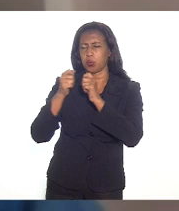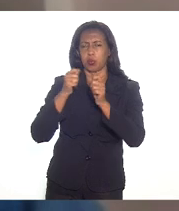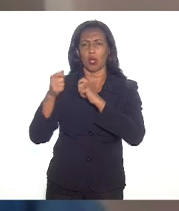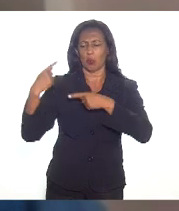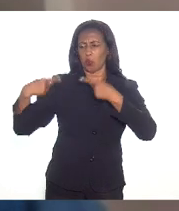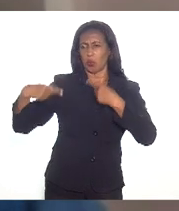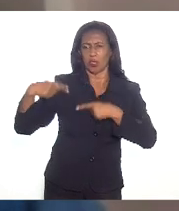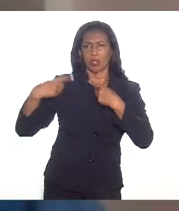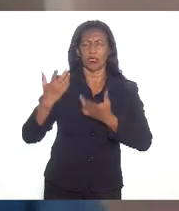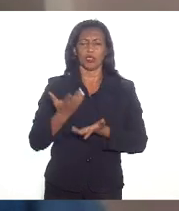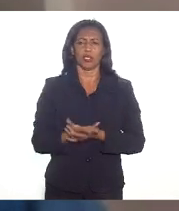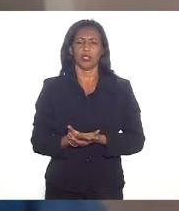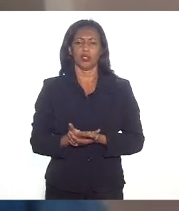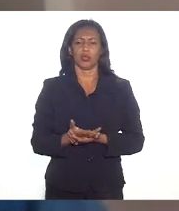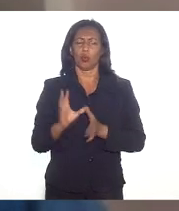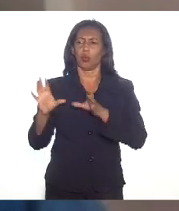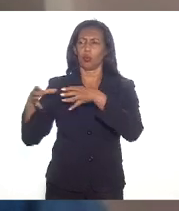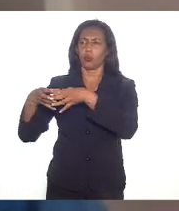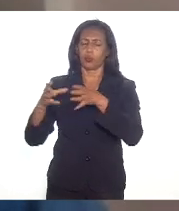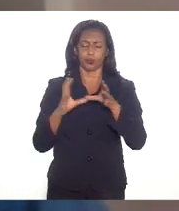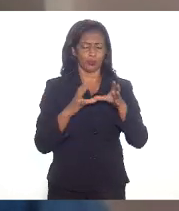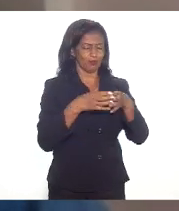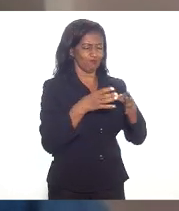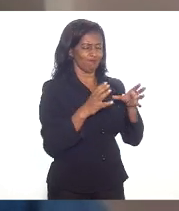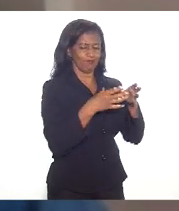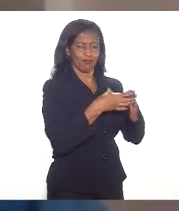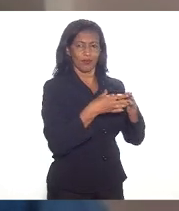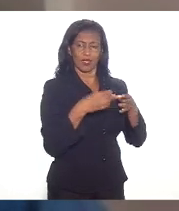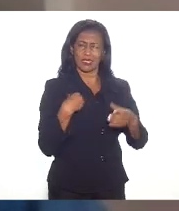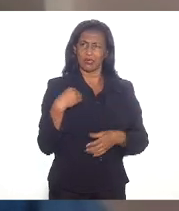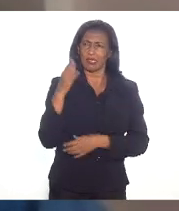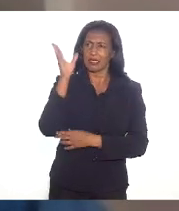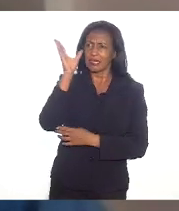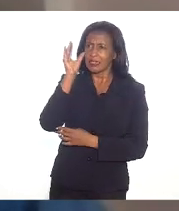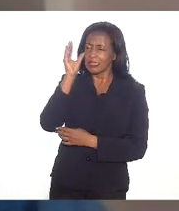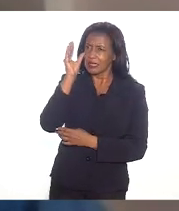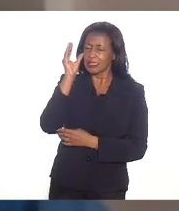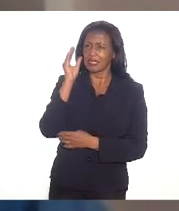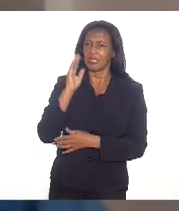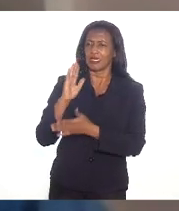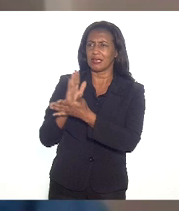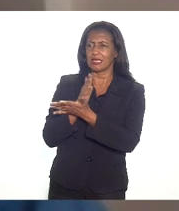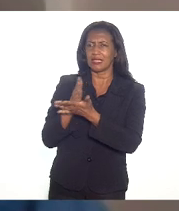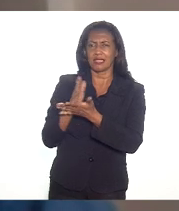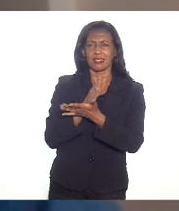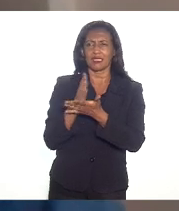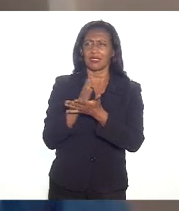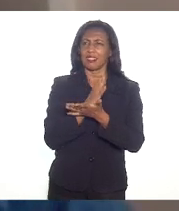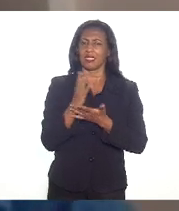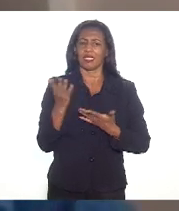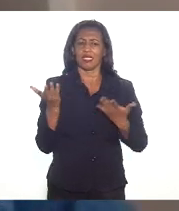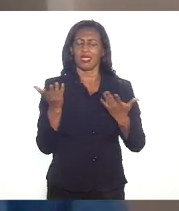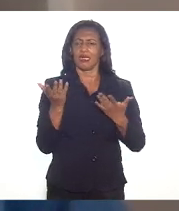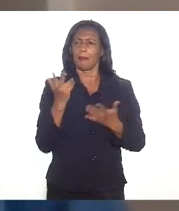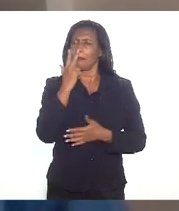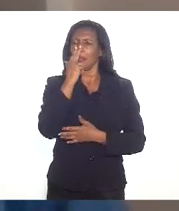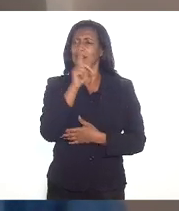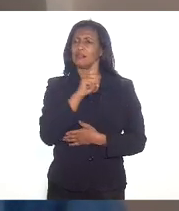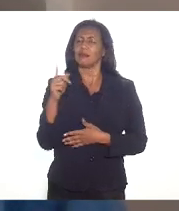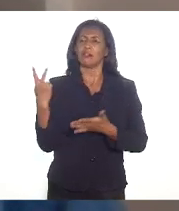políticos, comunitárias, quer dizer, e, curiosamente, ali a maioria era pró-fusão, né? Que acabou não